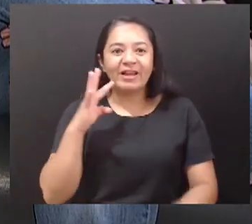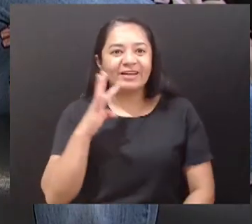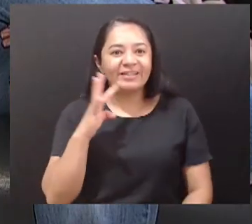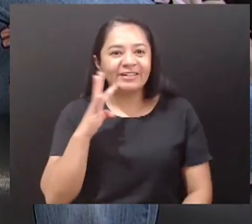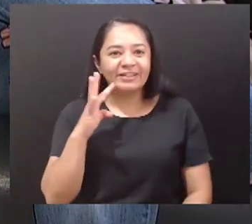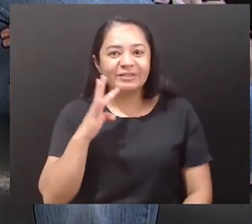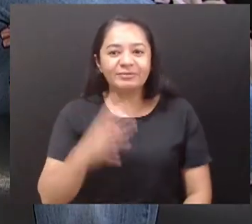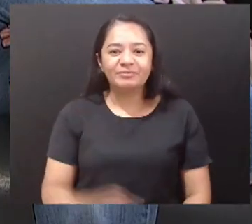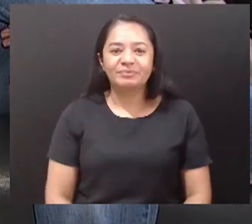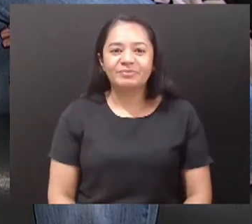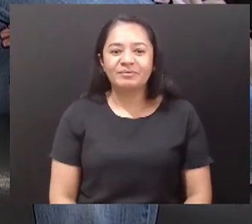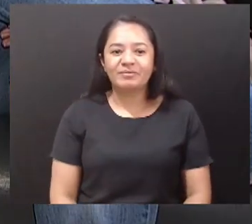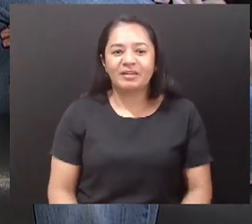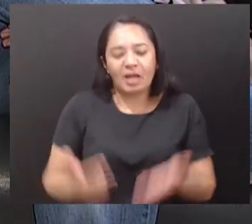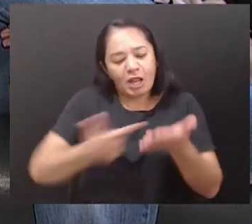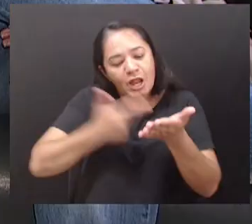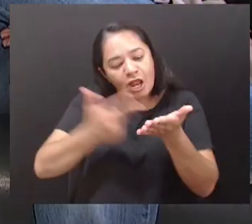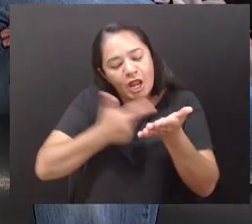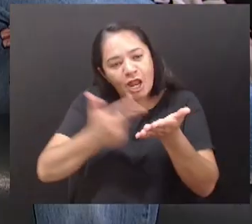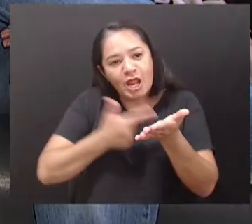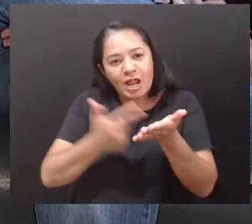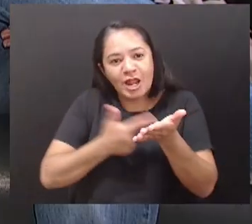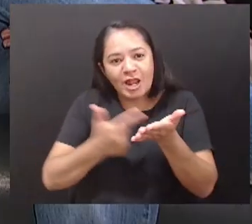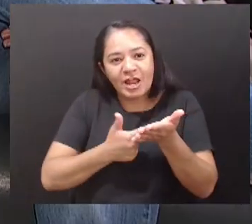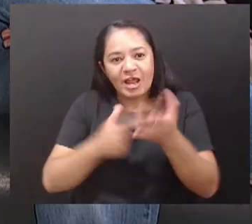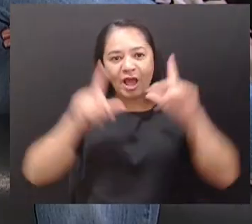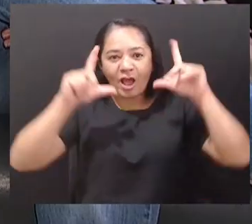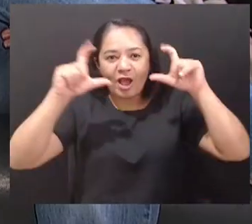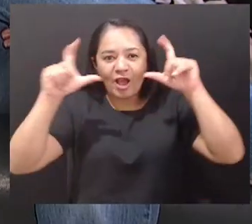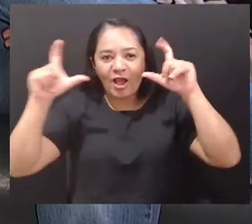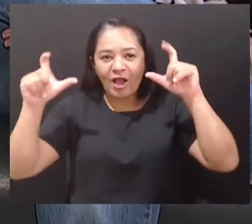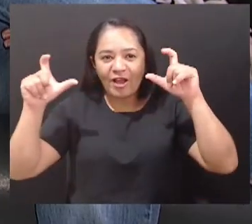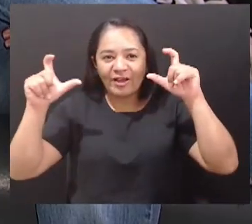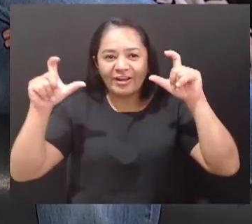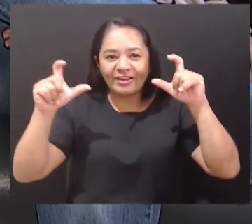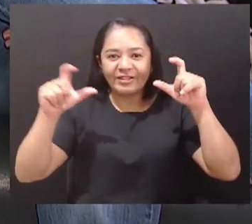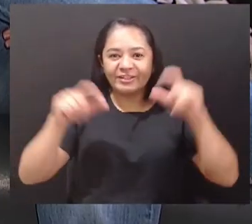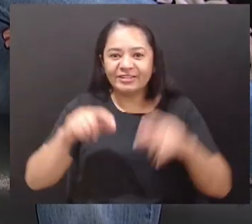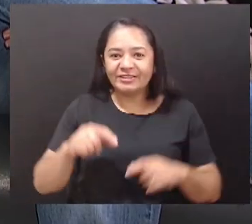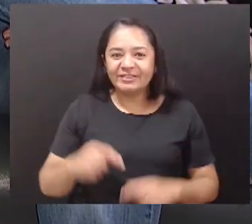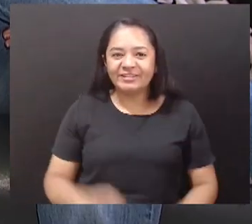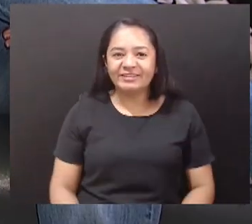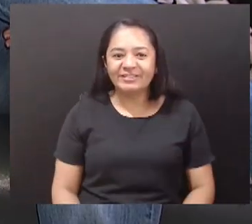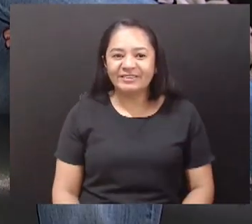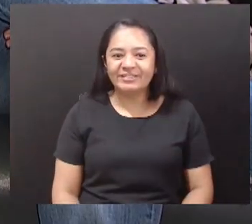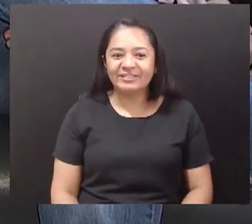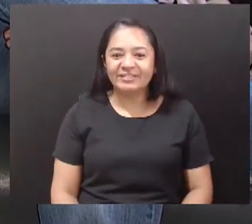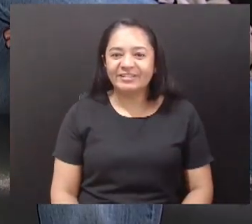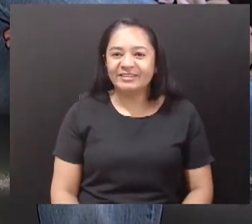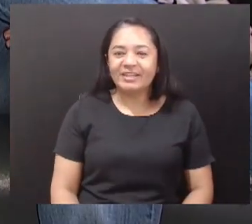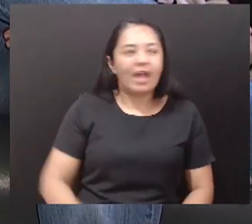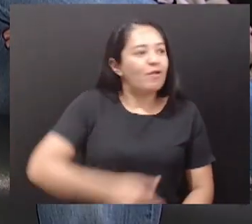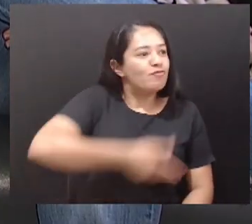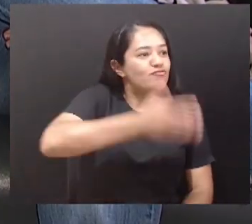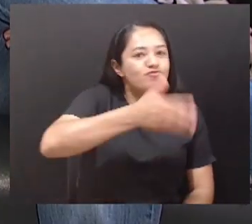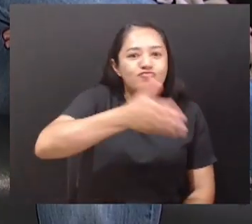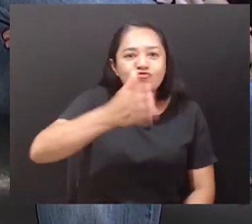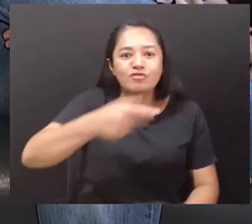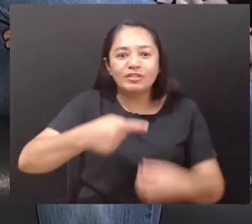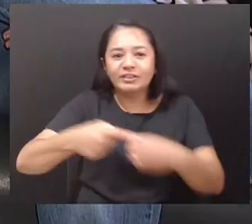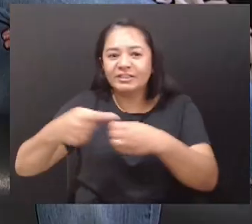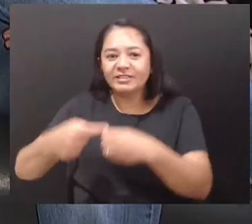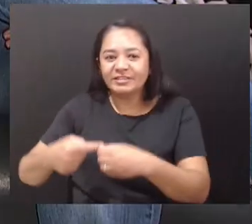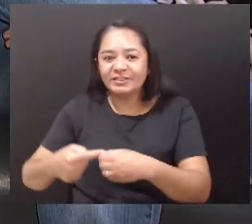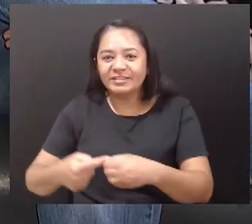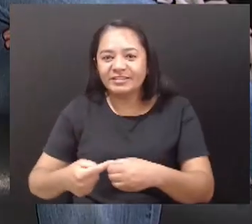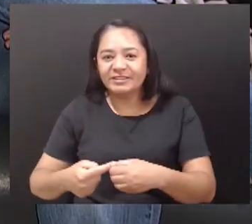jornais assim, com a minha foto, aí eu saindo correndo na cidade inteira com banca de revista, Eu virava todo, assim, o dono da banca dele,